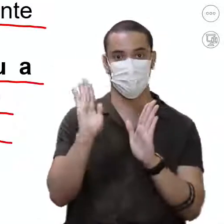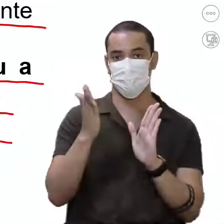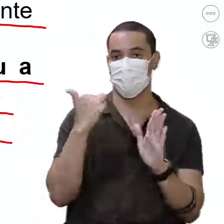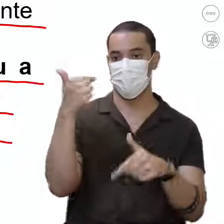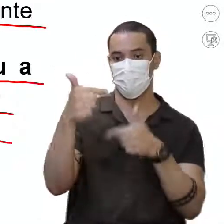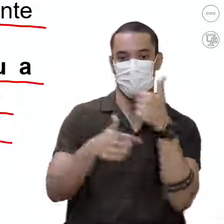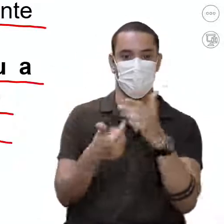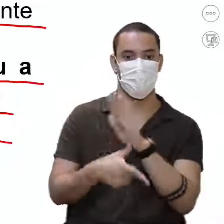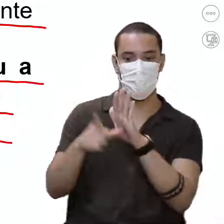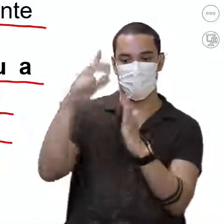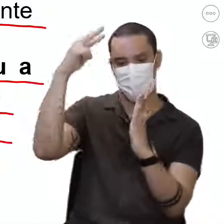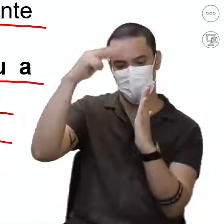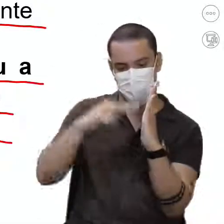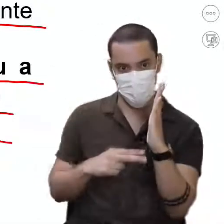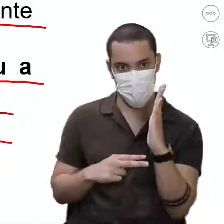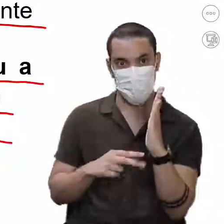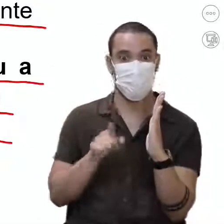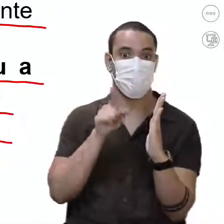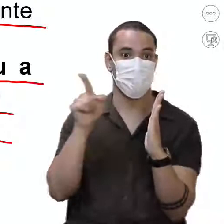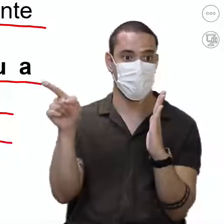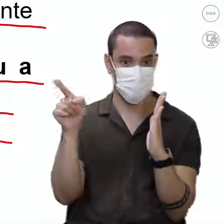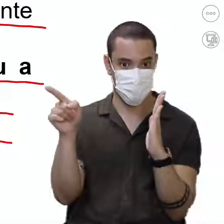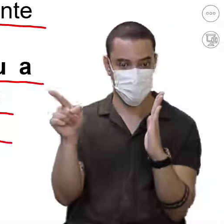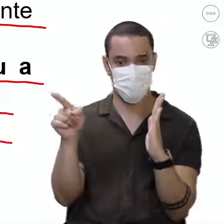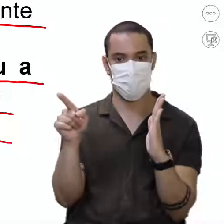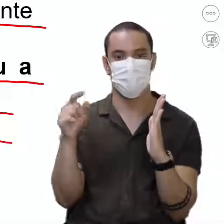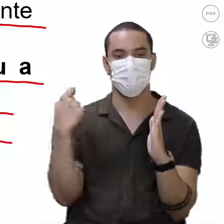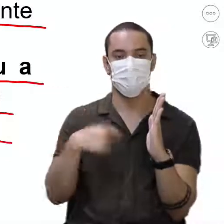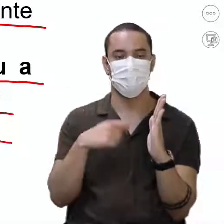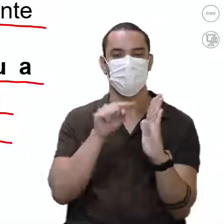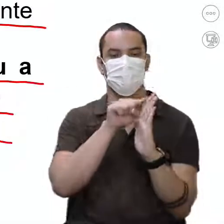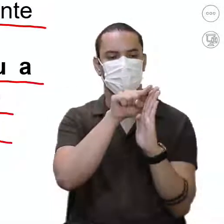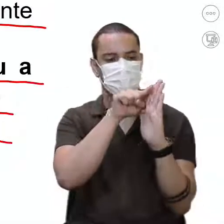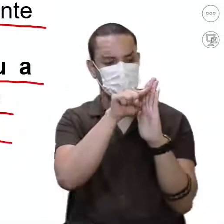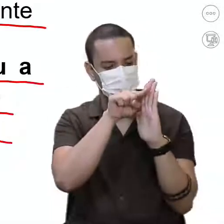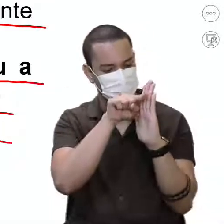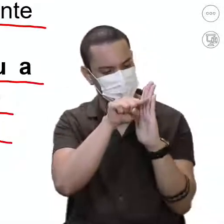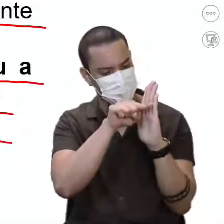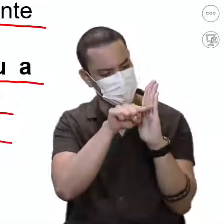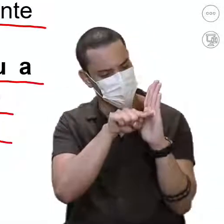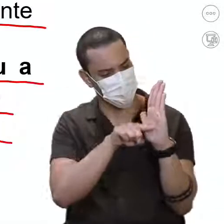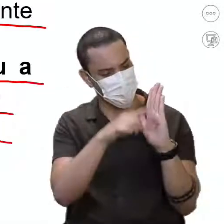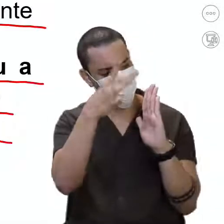você está trabalhando. E o scanning não, você vai procurar a questão de